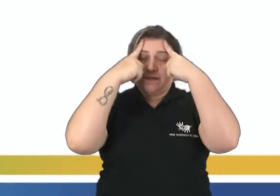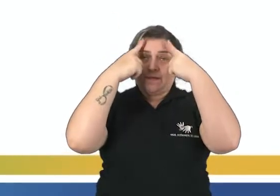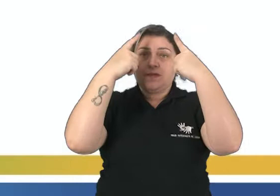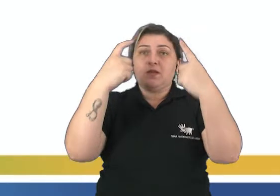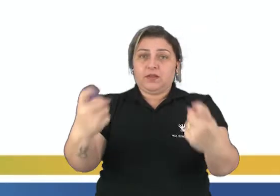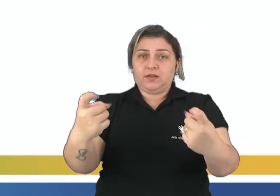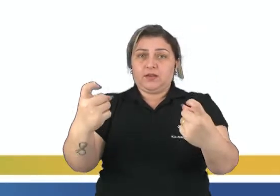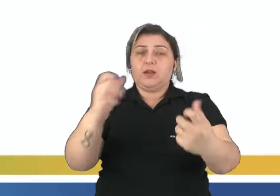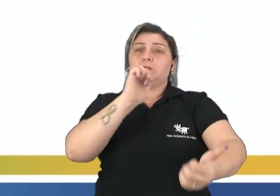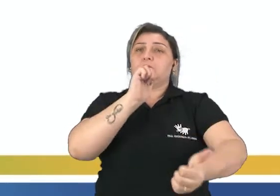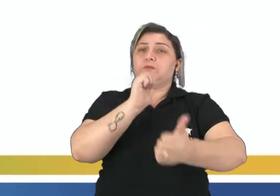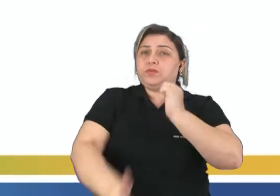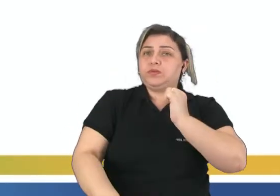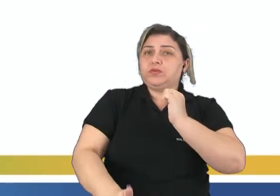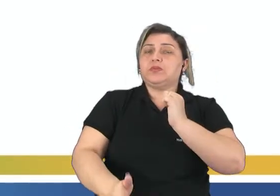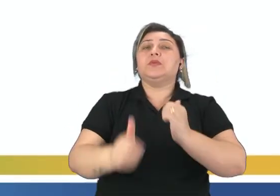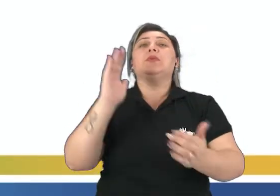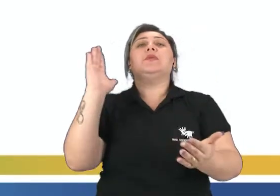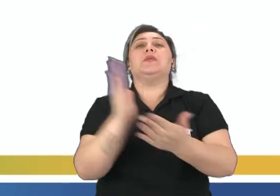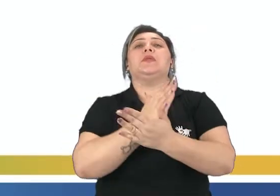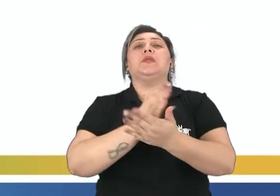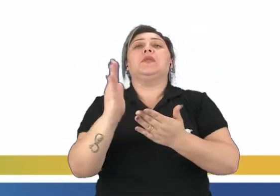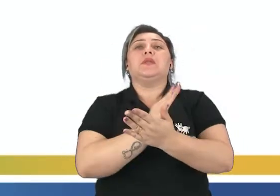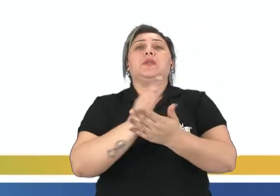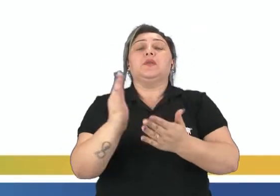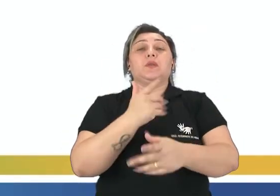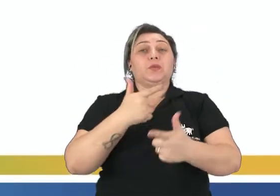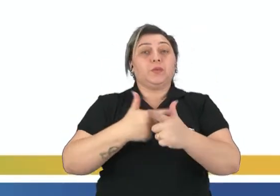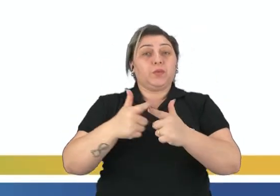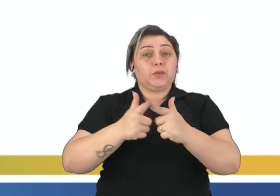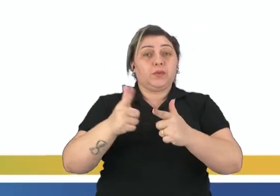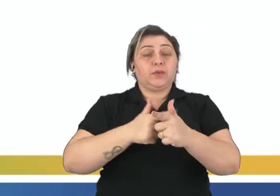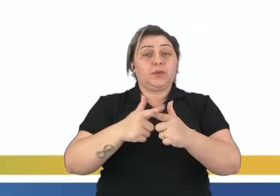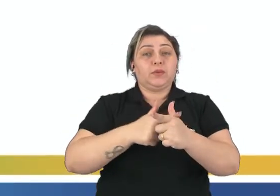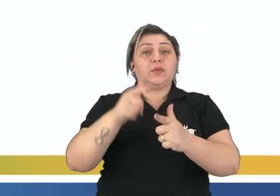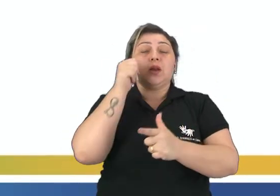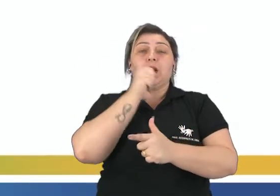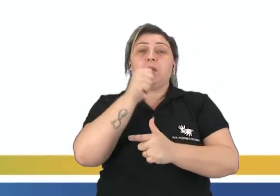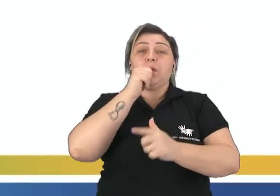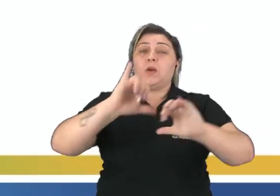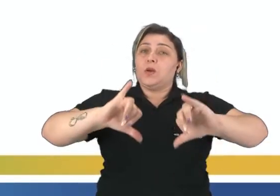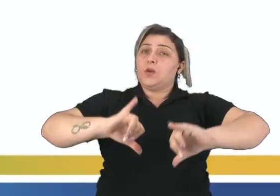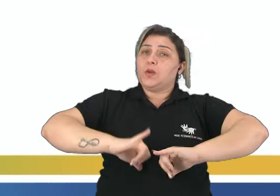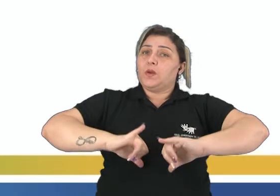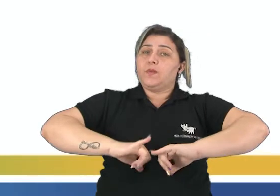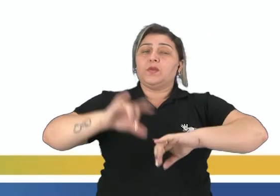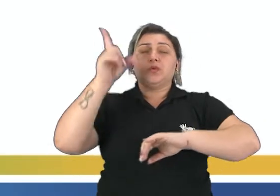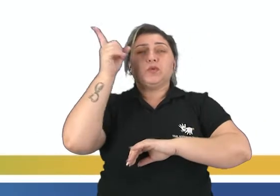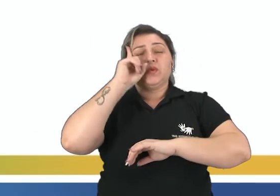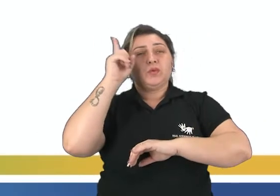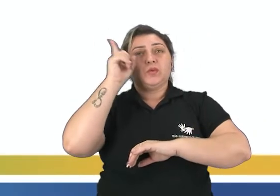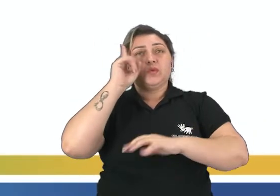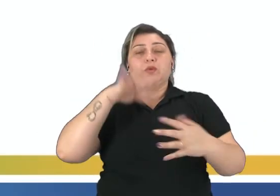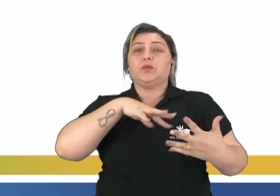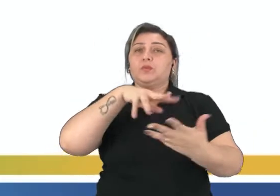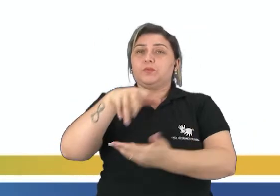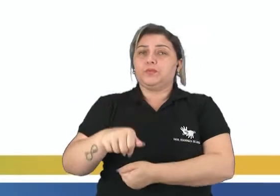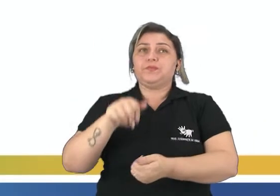violência. Esses são alguns dos muitos problemas que as mulheres sofrem todos os dias ao redor do